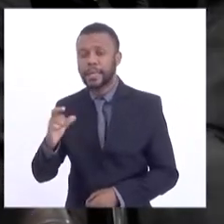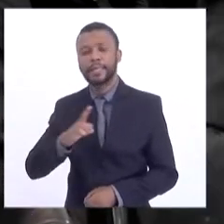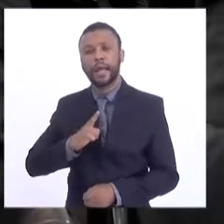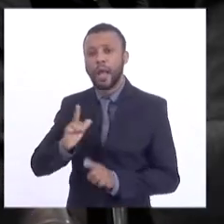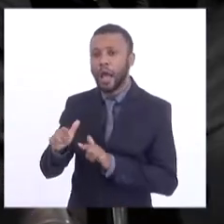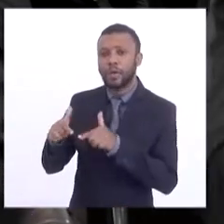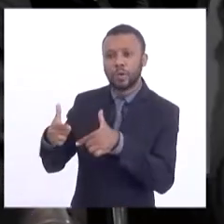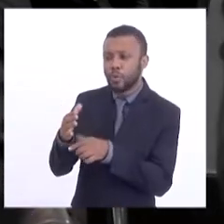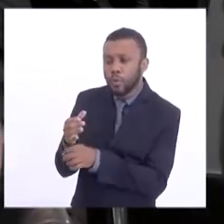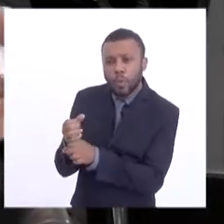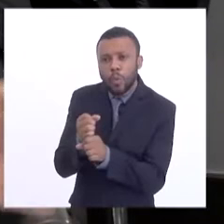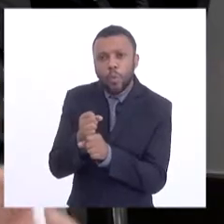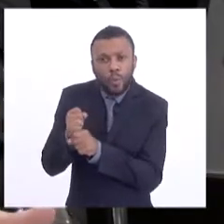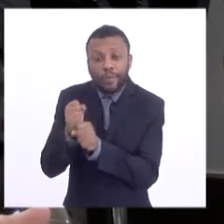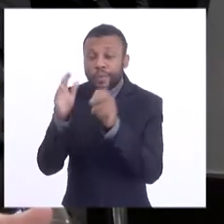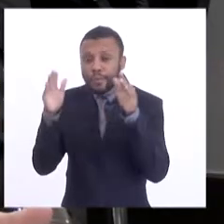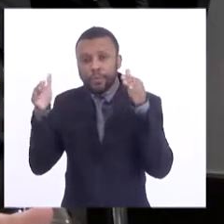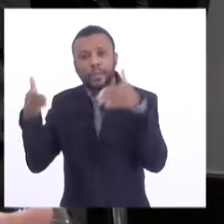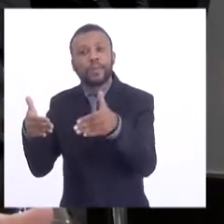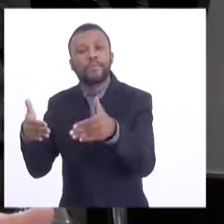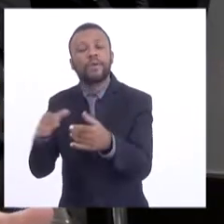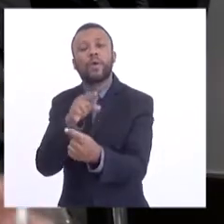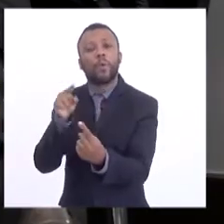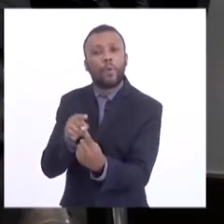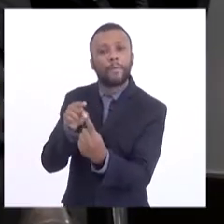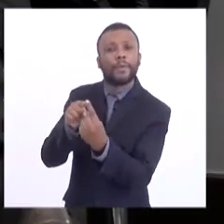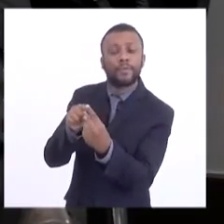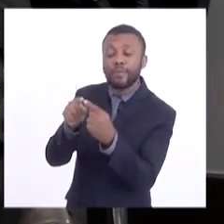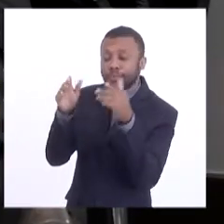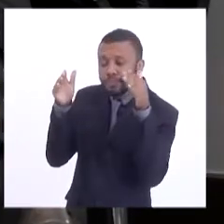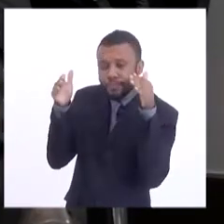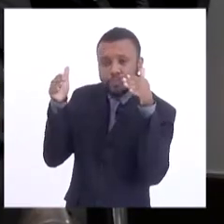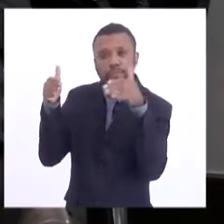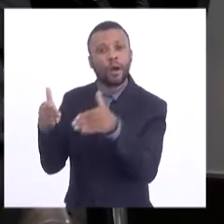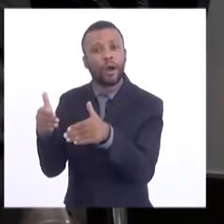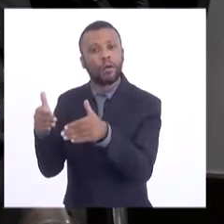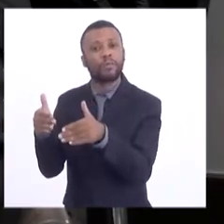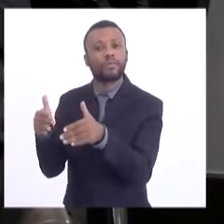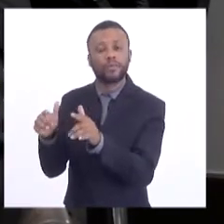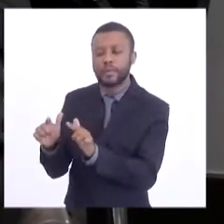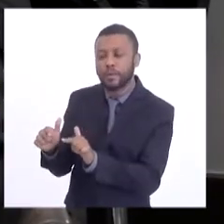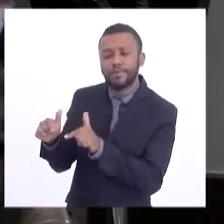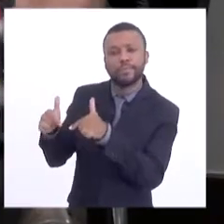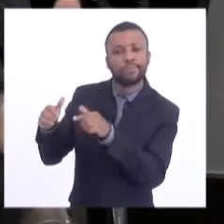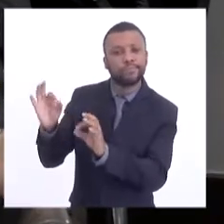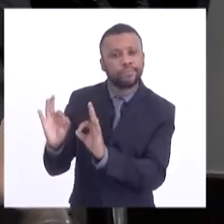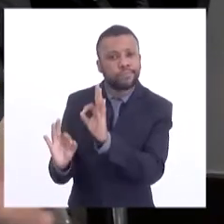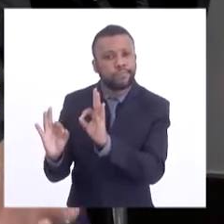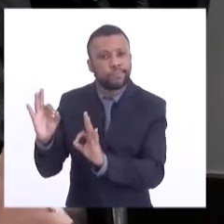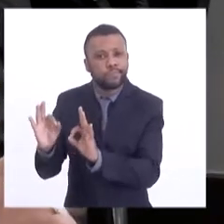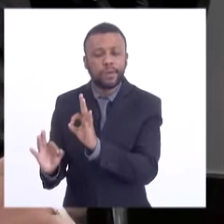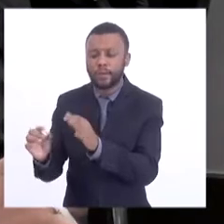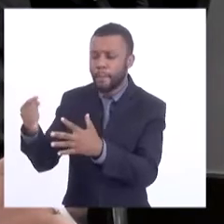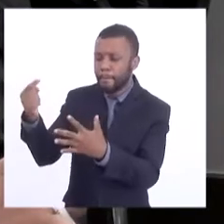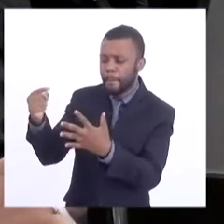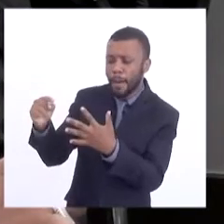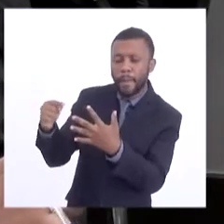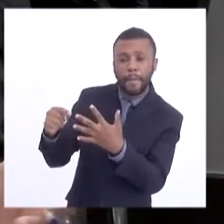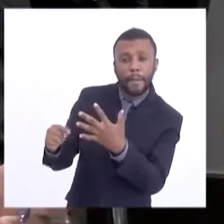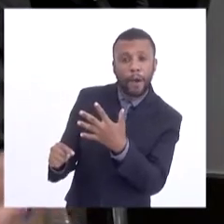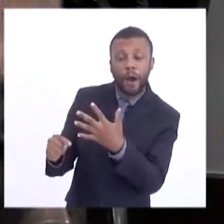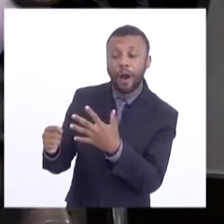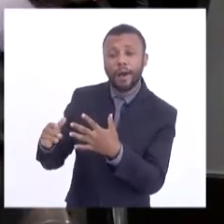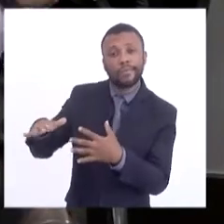específicas e para desistir ações específicas que são feitas em toda a gestão